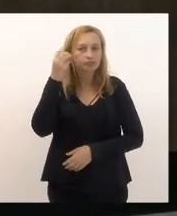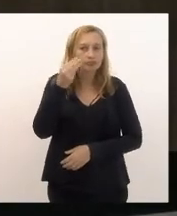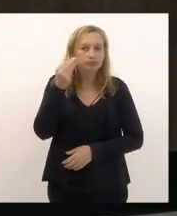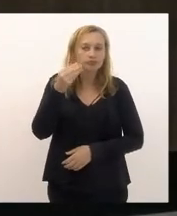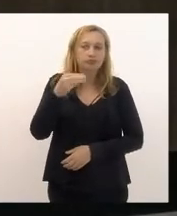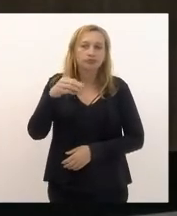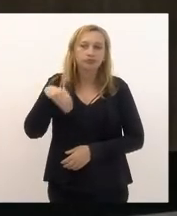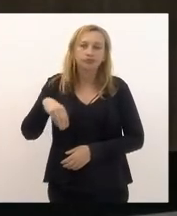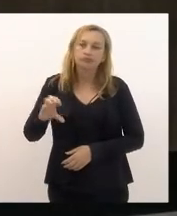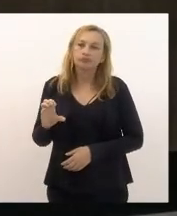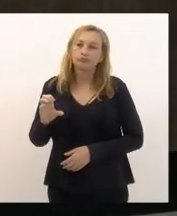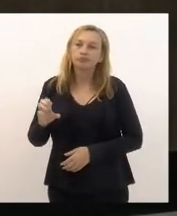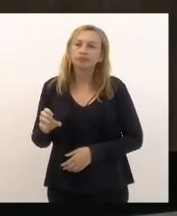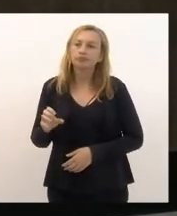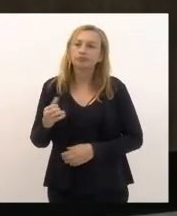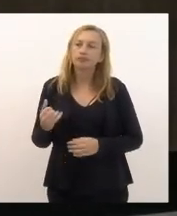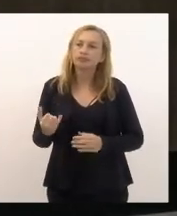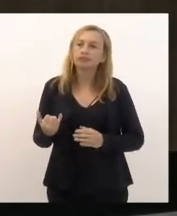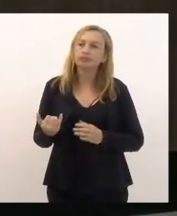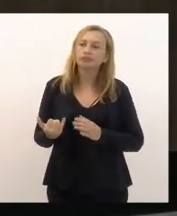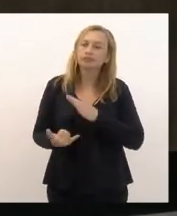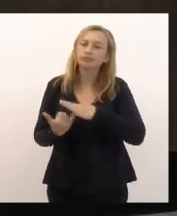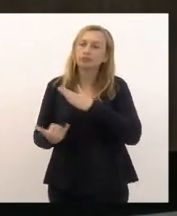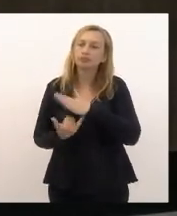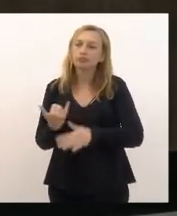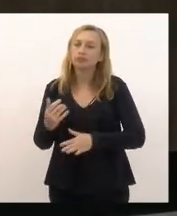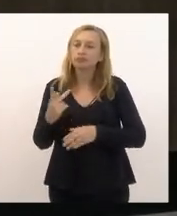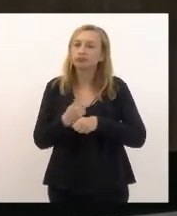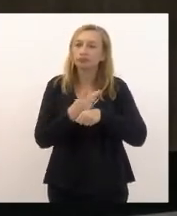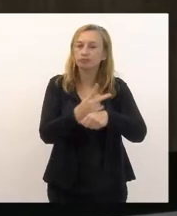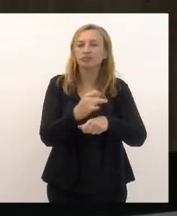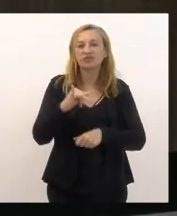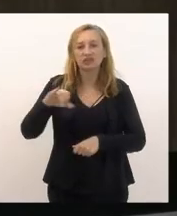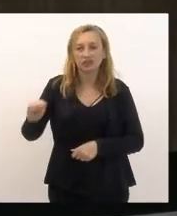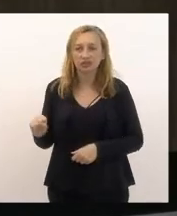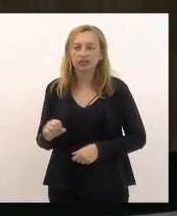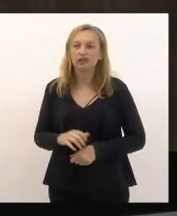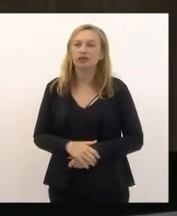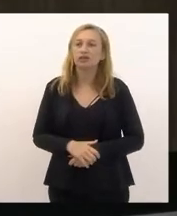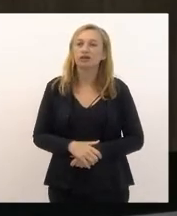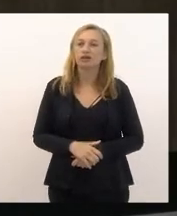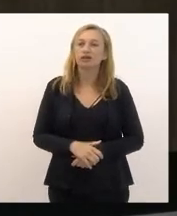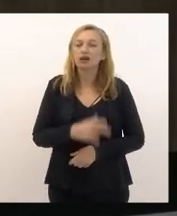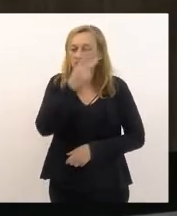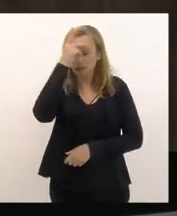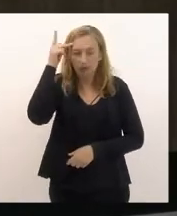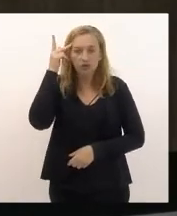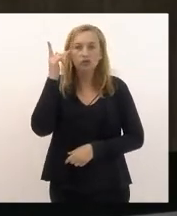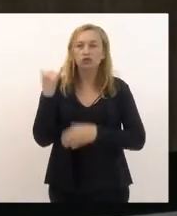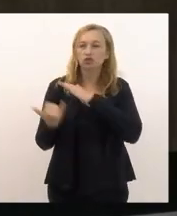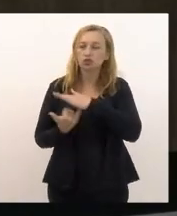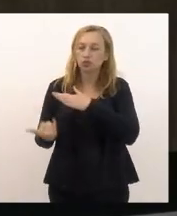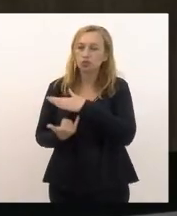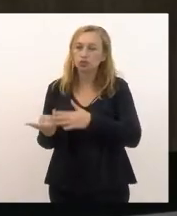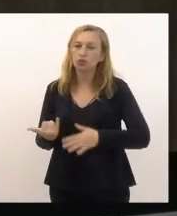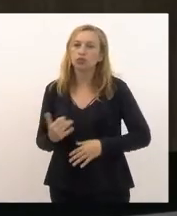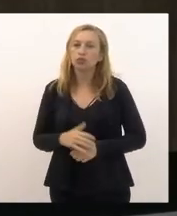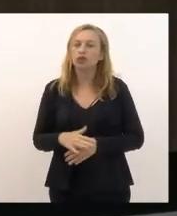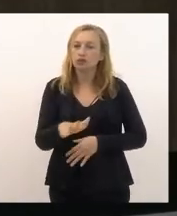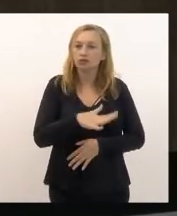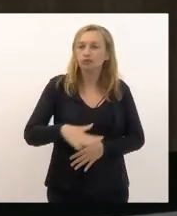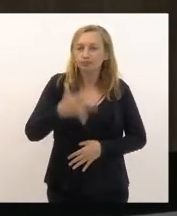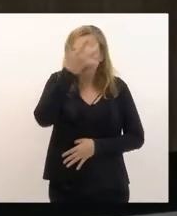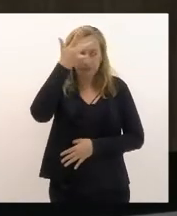Mink, que institui o prêmio Nise da Silveira, para distinguir as pessoas e instituições que se destacam na área de